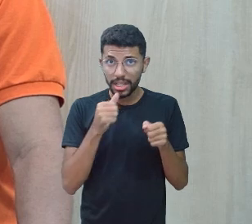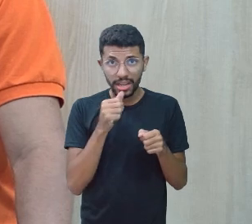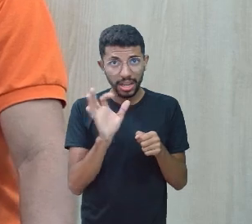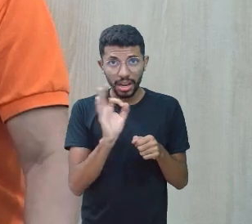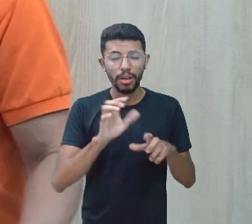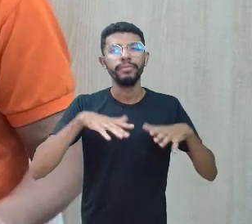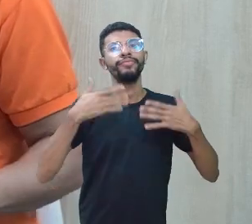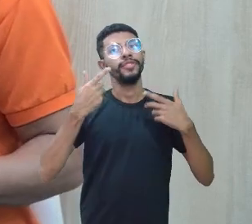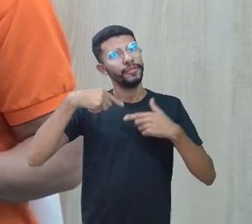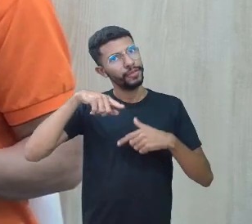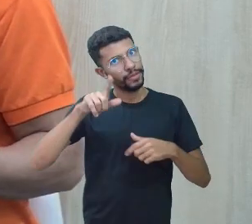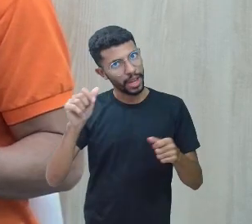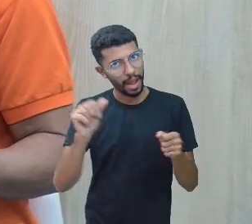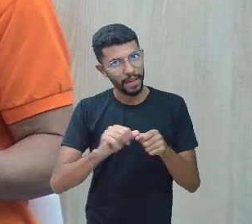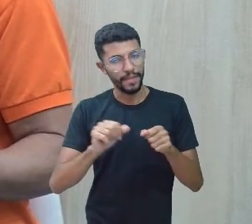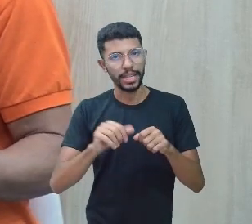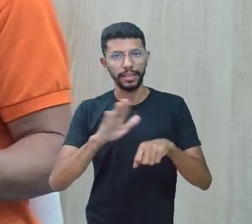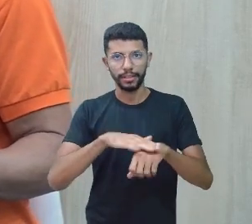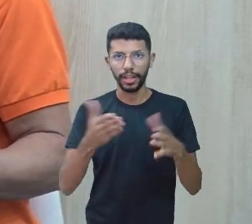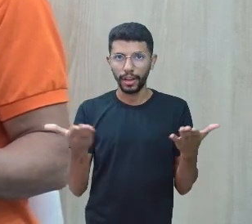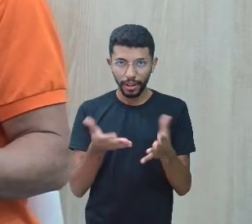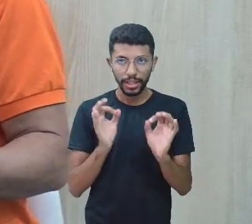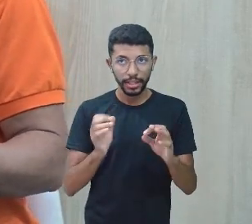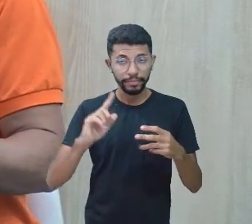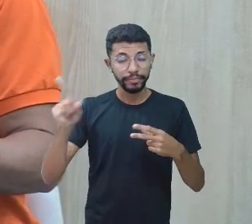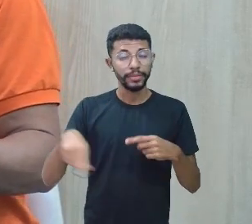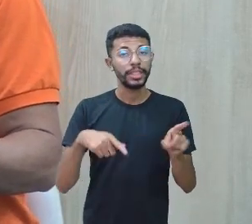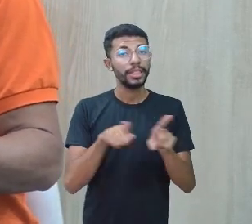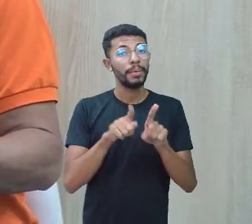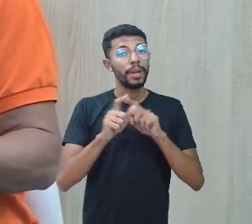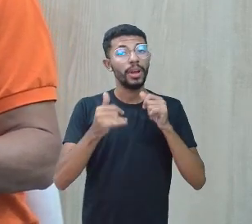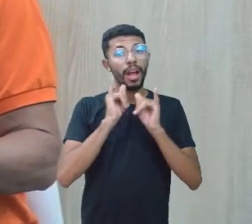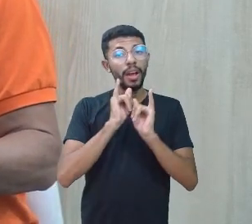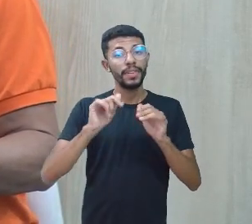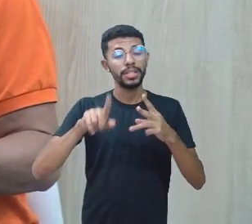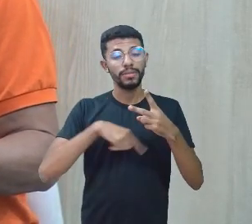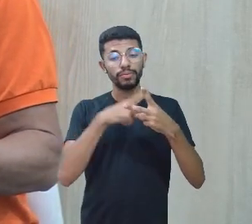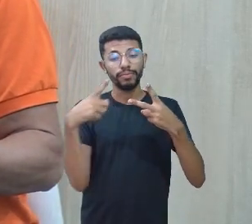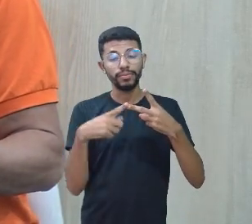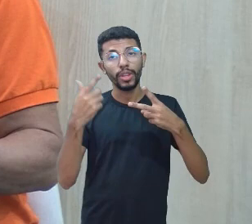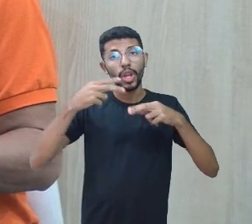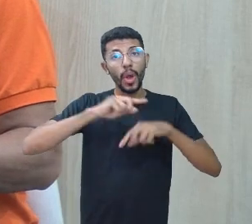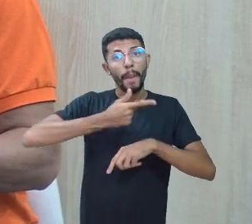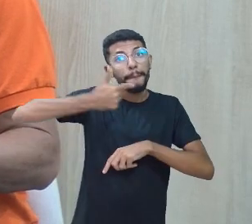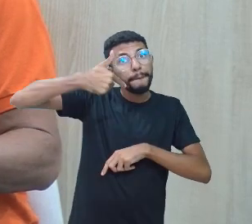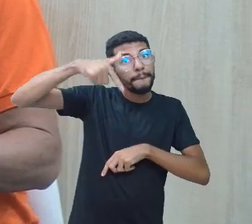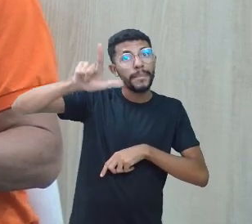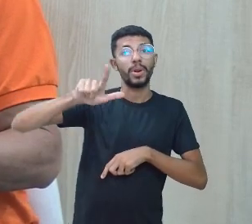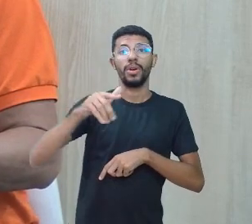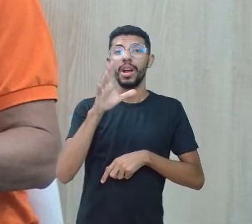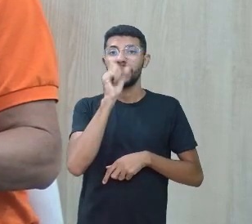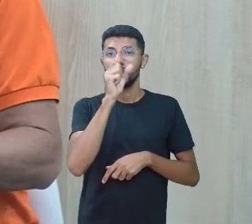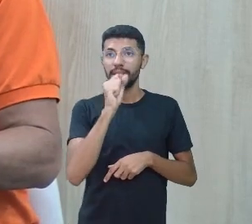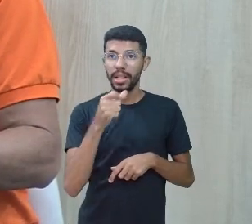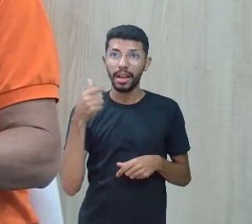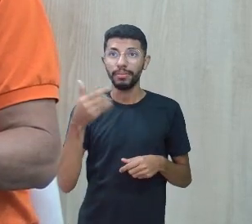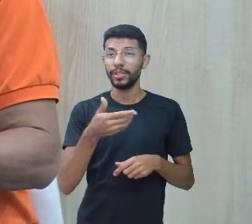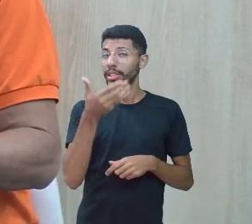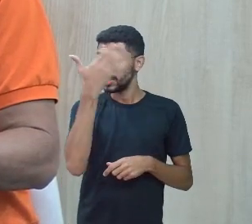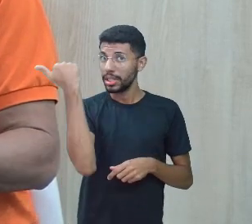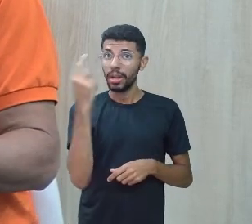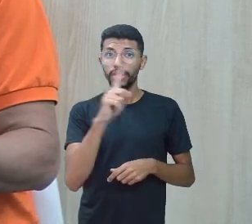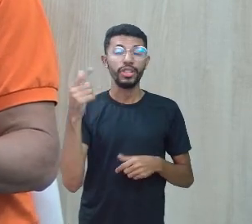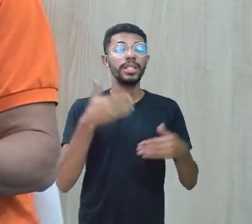esse RG e CPF. E a autoavisa é a aula do próximo sábado. Não esquecer de participar da aula do próximo sábado. É o momento que você vai ter aula de